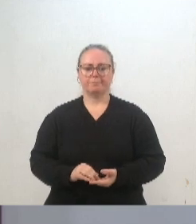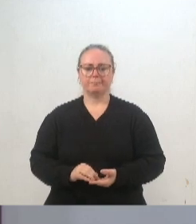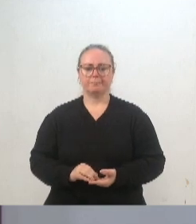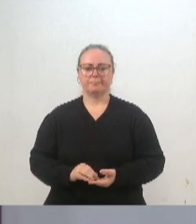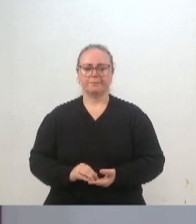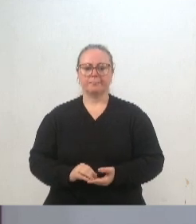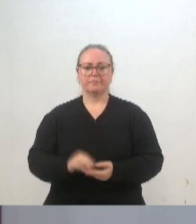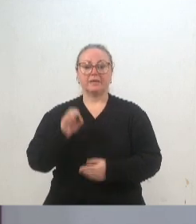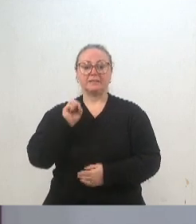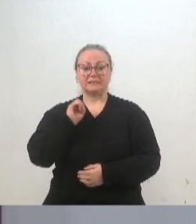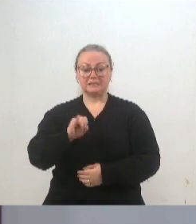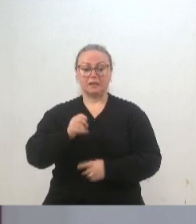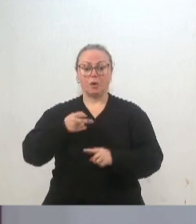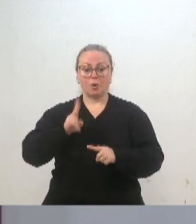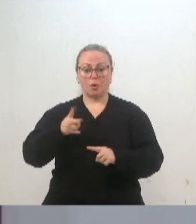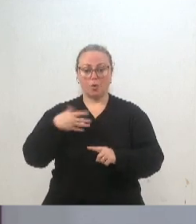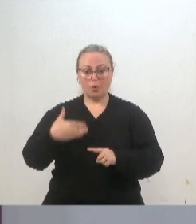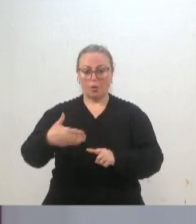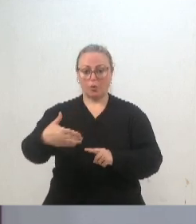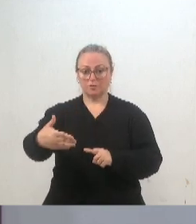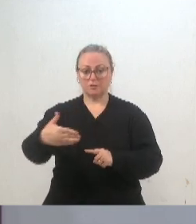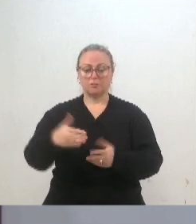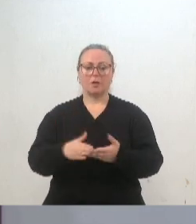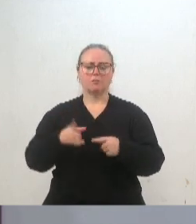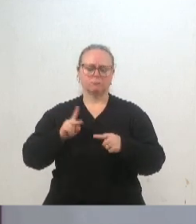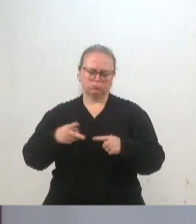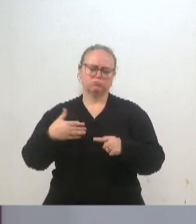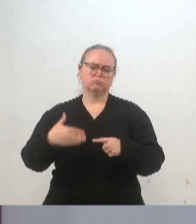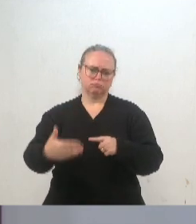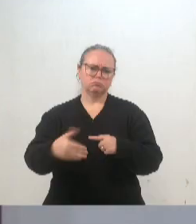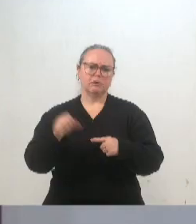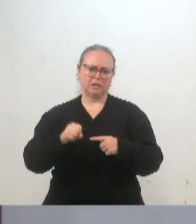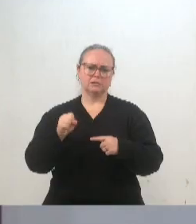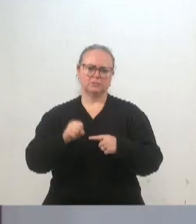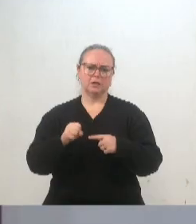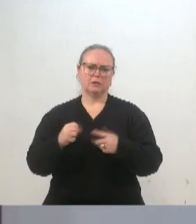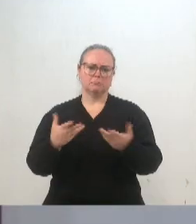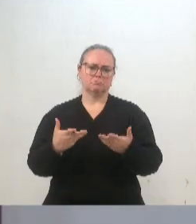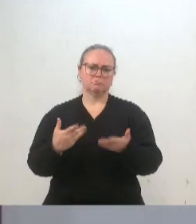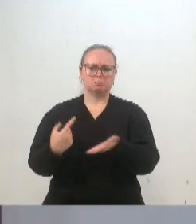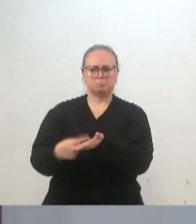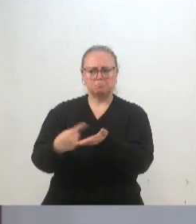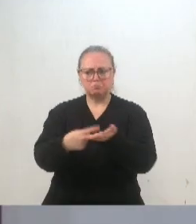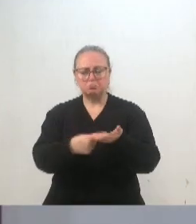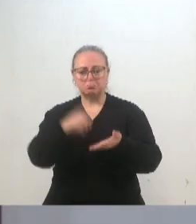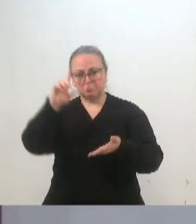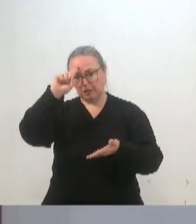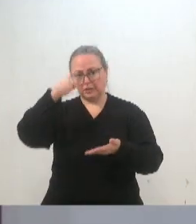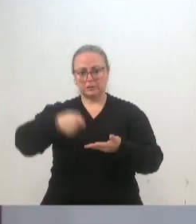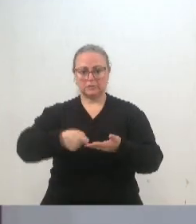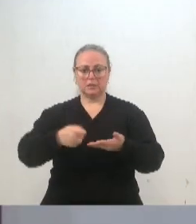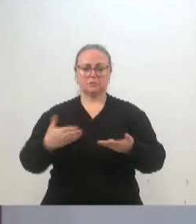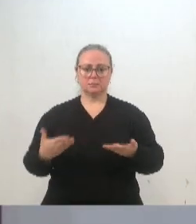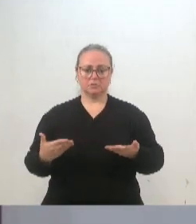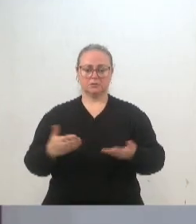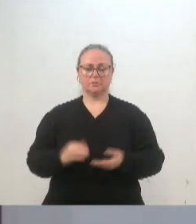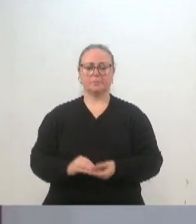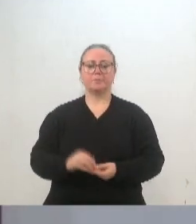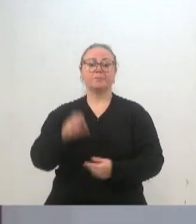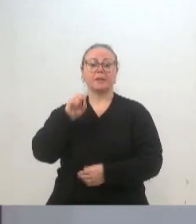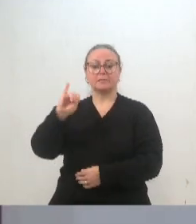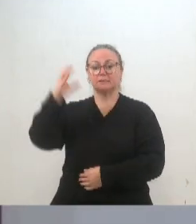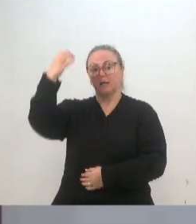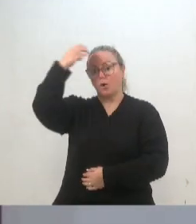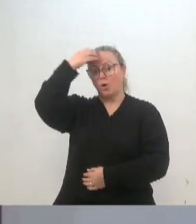a gente der seguimento, a gente vai dar seguimento conforme os pares vão decidir. E se for achado algum culpado